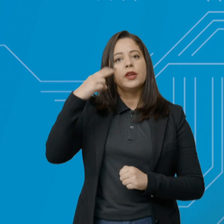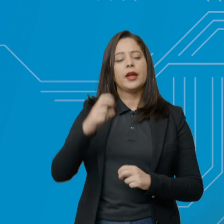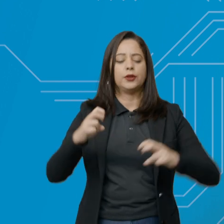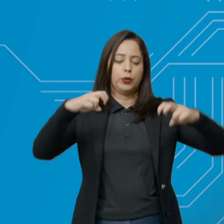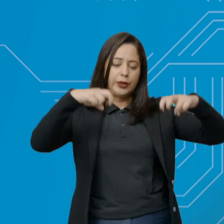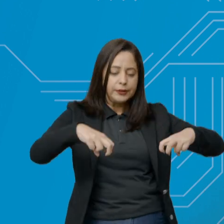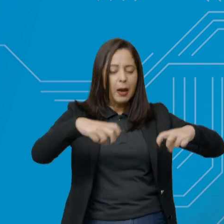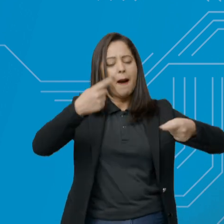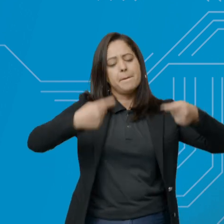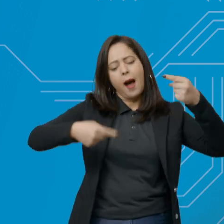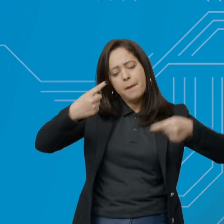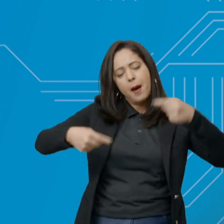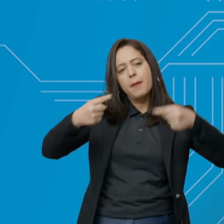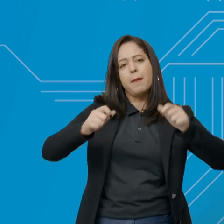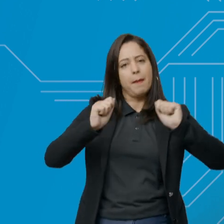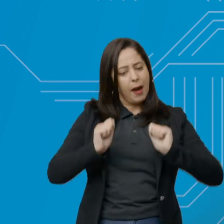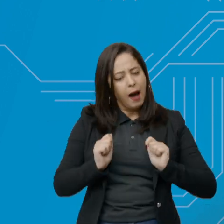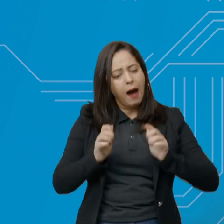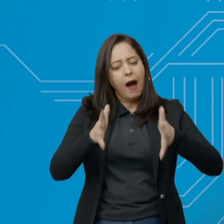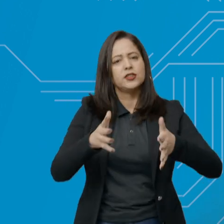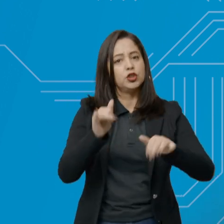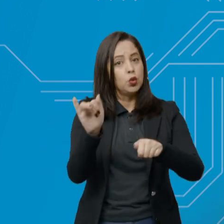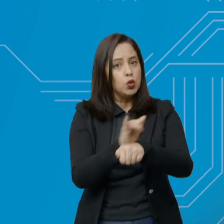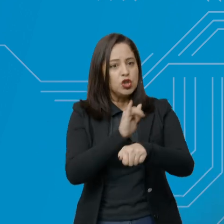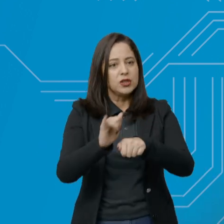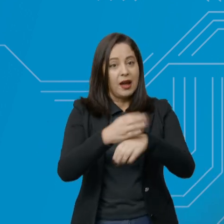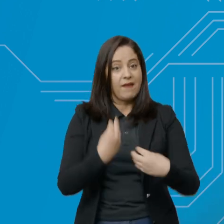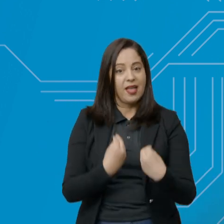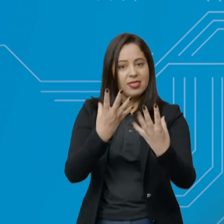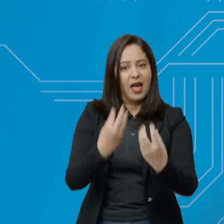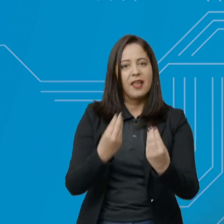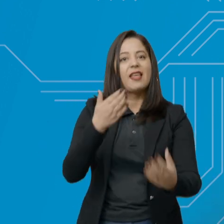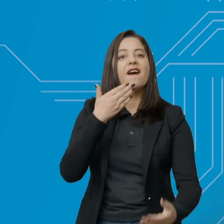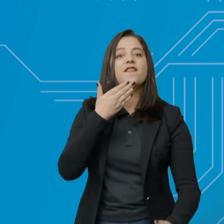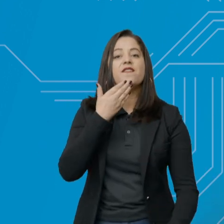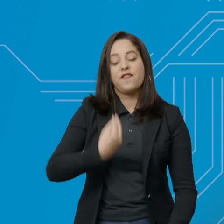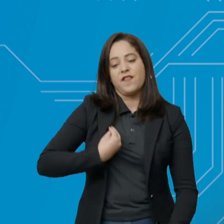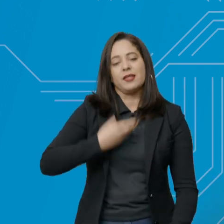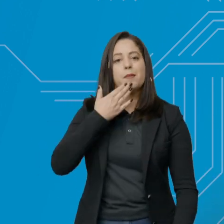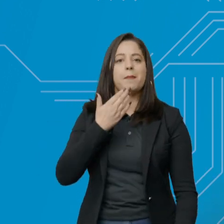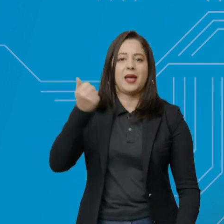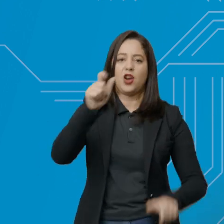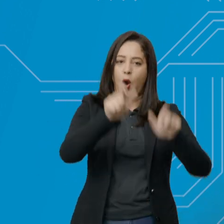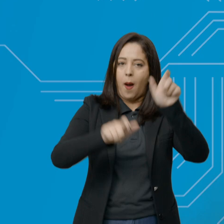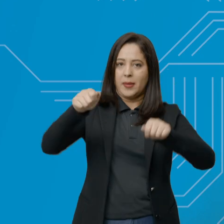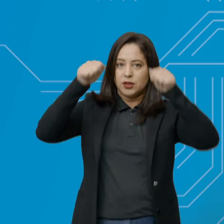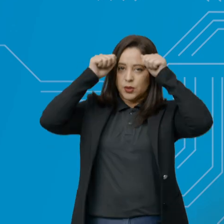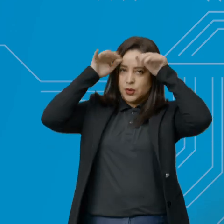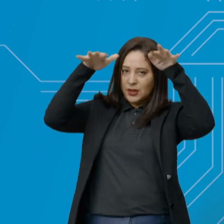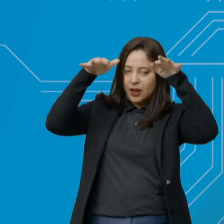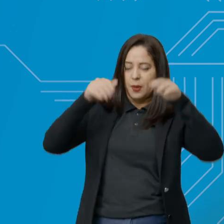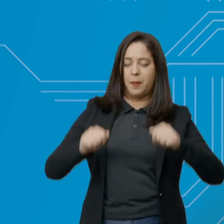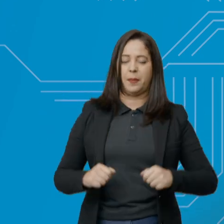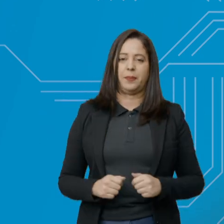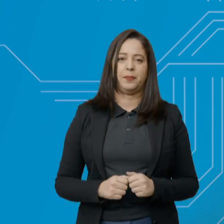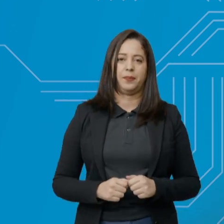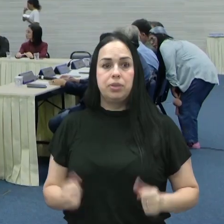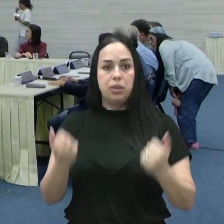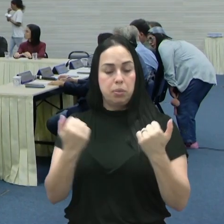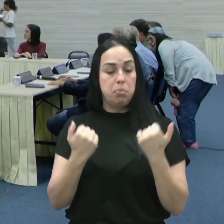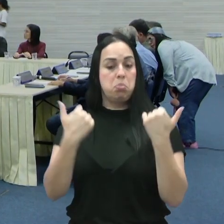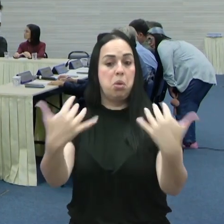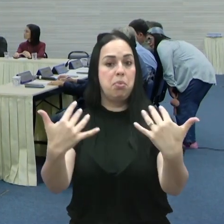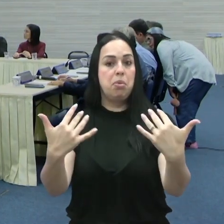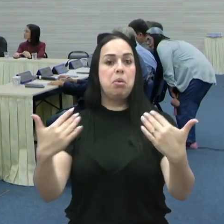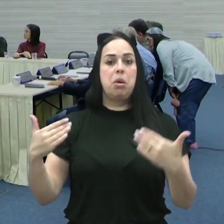Os vereadores se reuniram para discutir políticas públicas que melhorem a qualidade de vida das famílias e das pessoas com TEA.